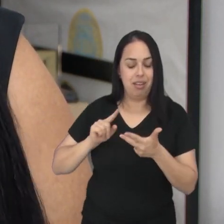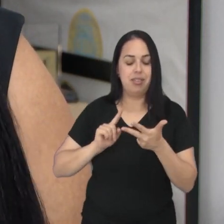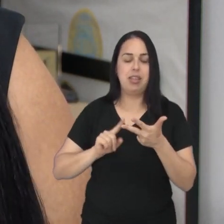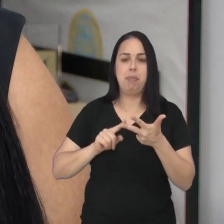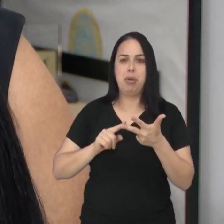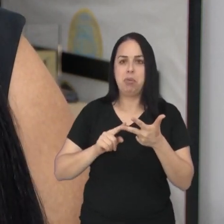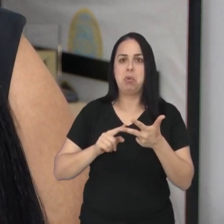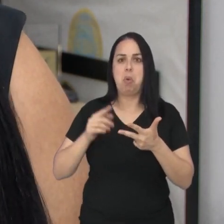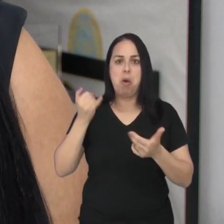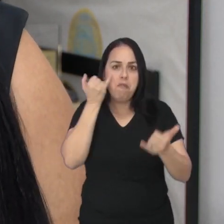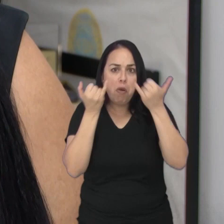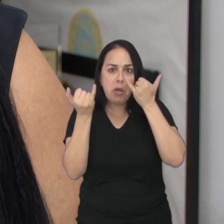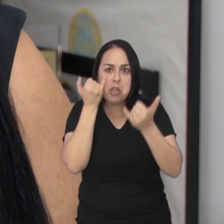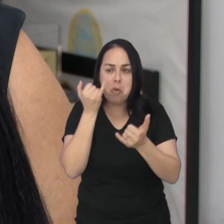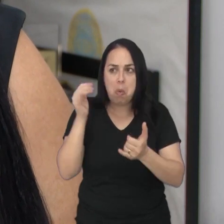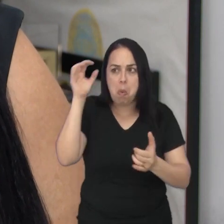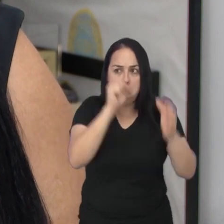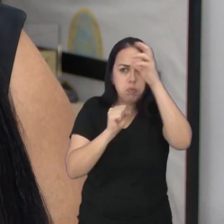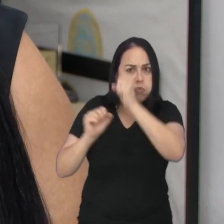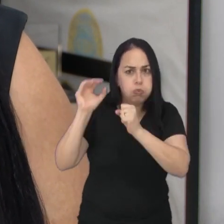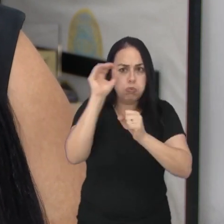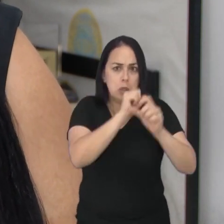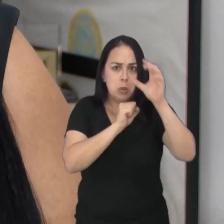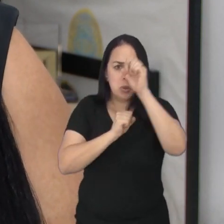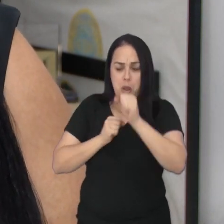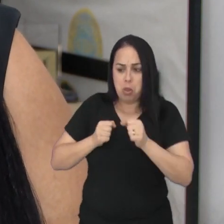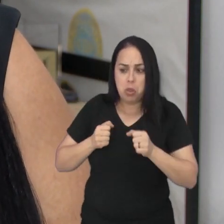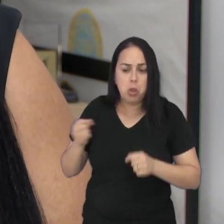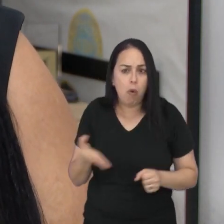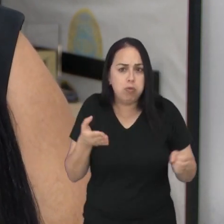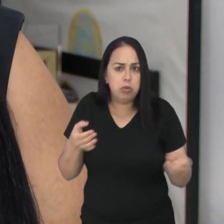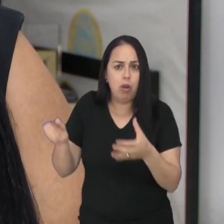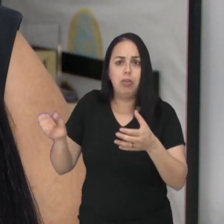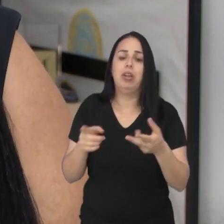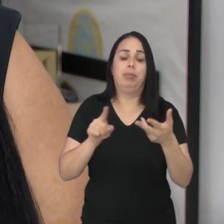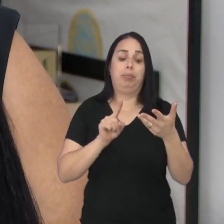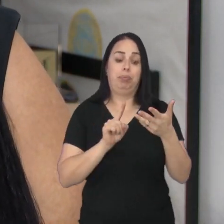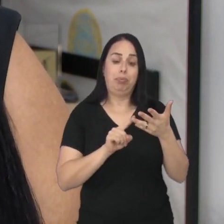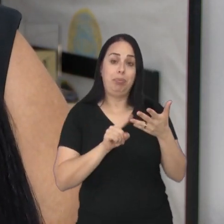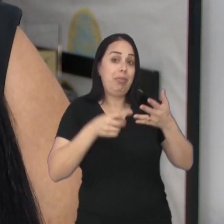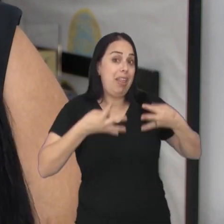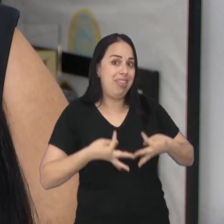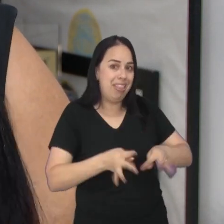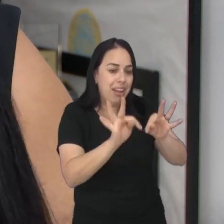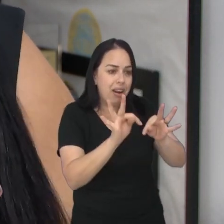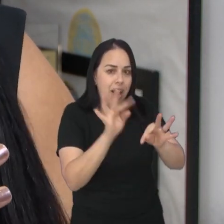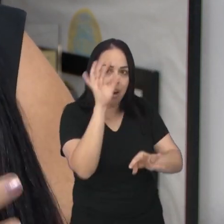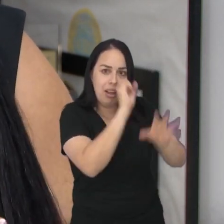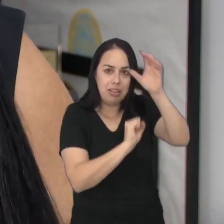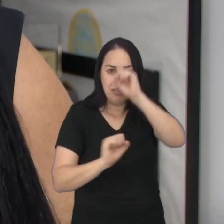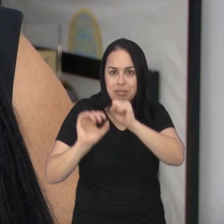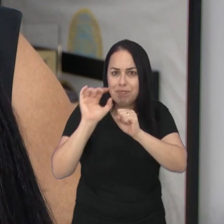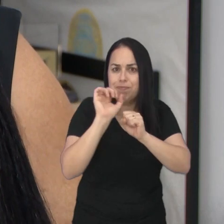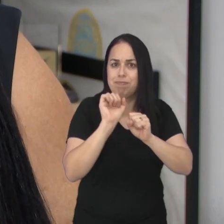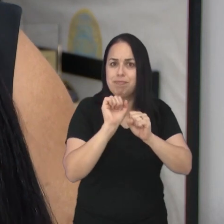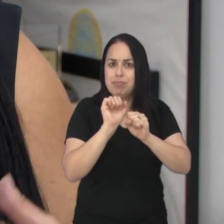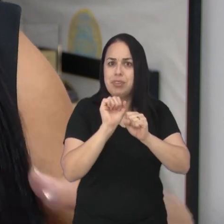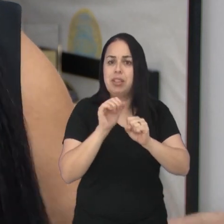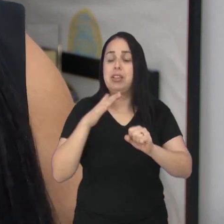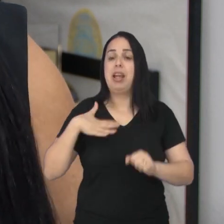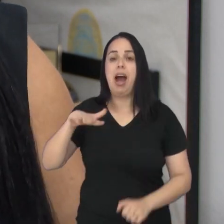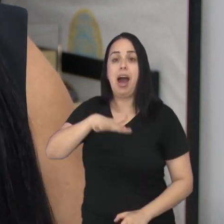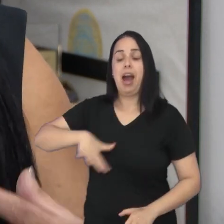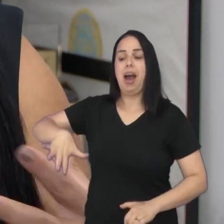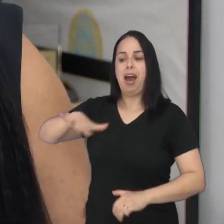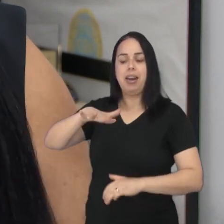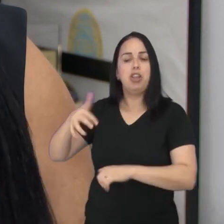sempre atualizado, buscando sempre o que tem de mais novo em tecnologia, né, ter aquele lifelong learning na